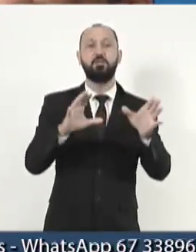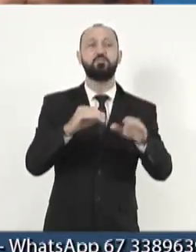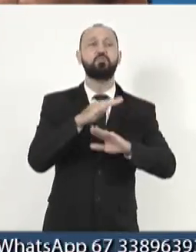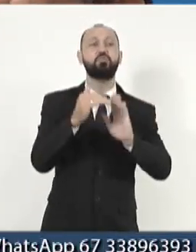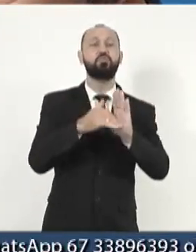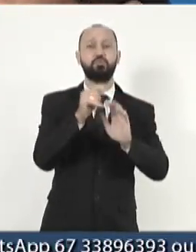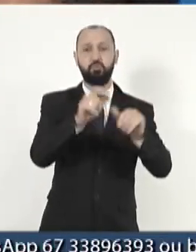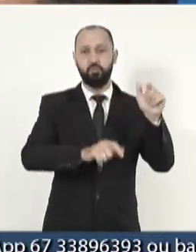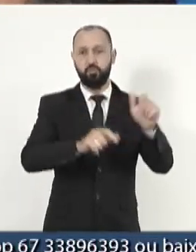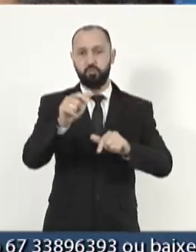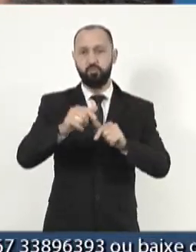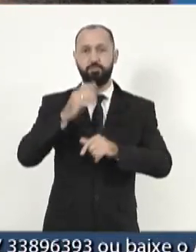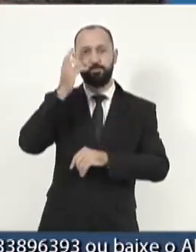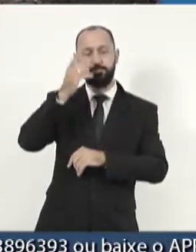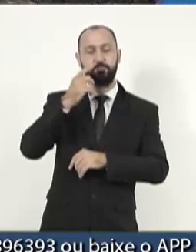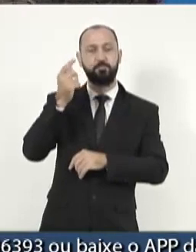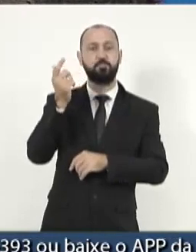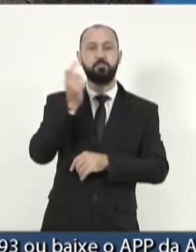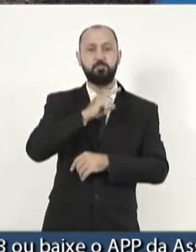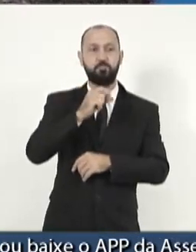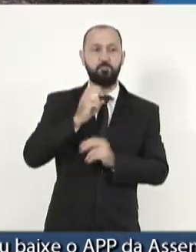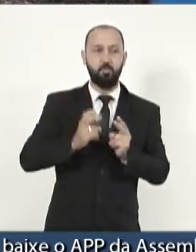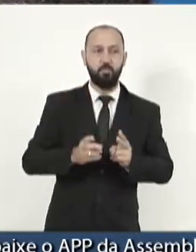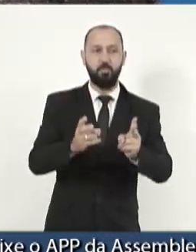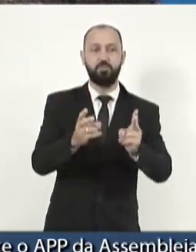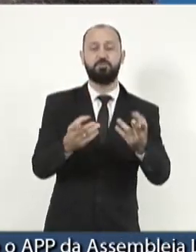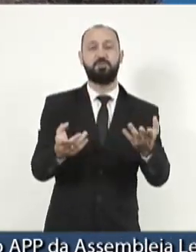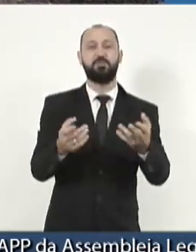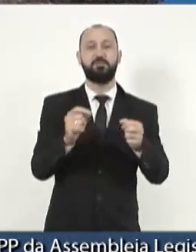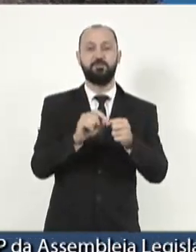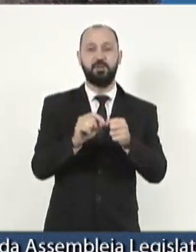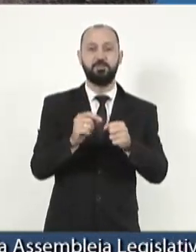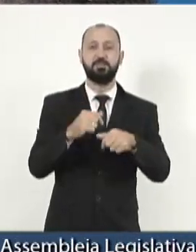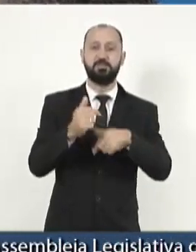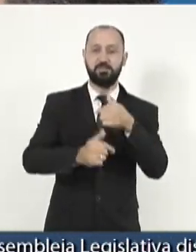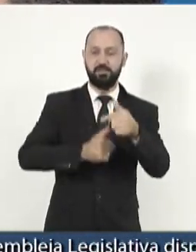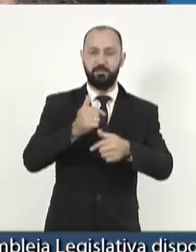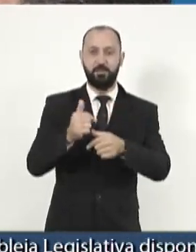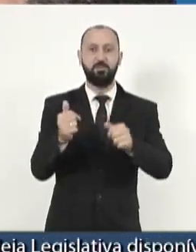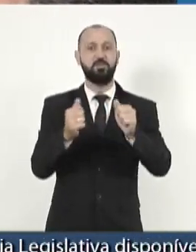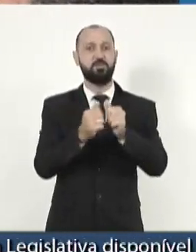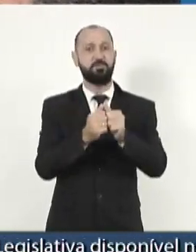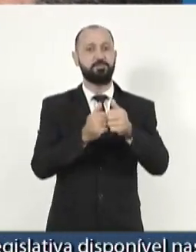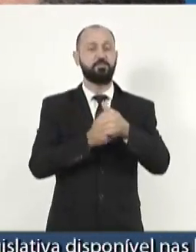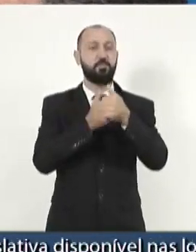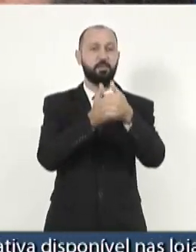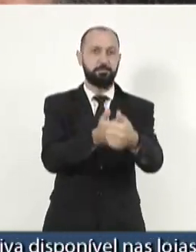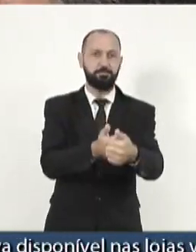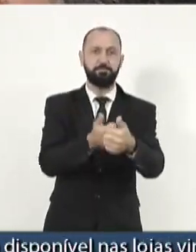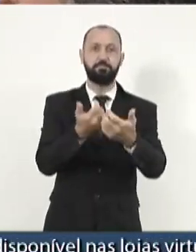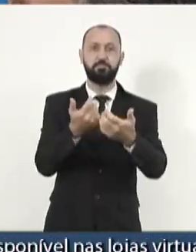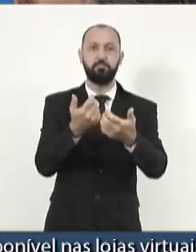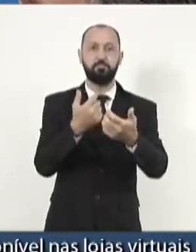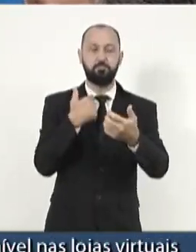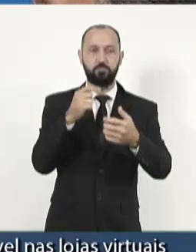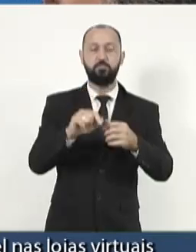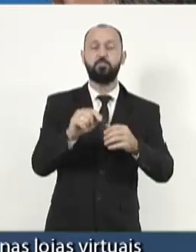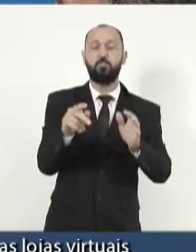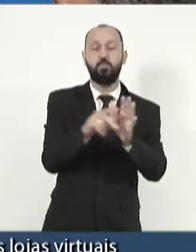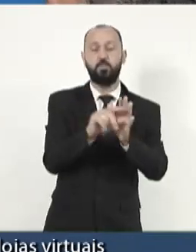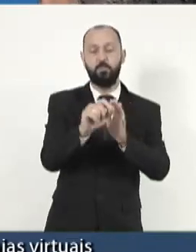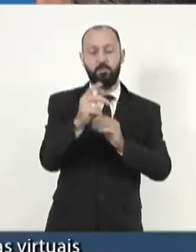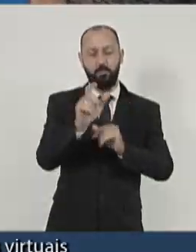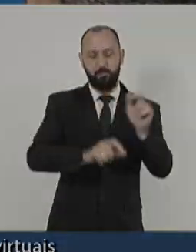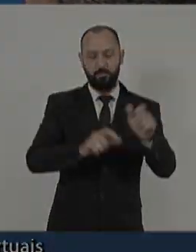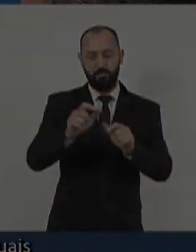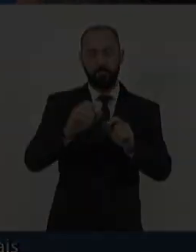retificar aqui a minha fala, nós não encerramos a comissão, ela continua existindo. Nós encerramos essa primeira